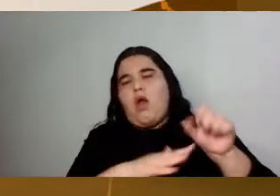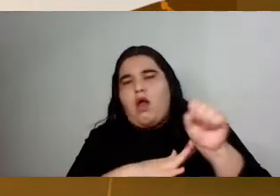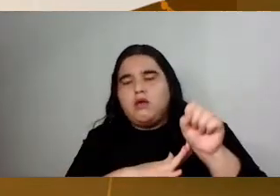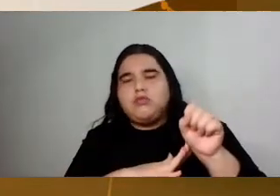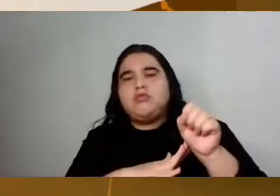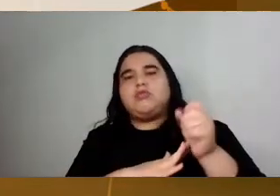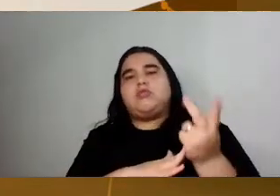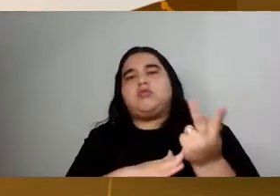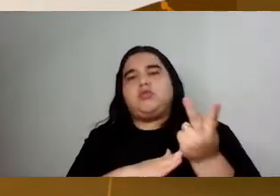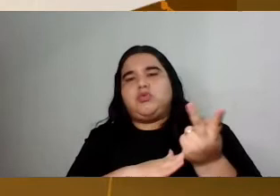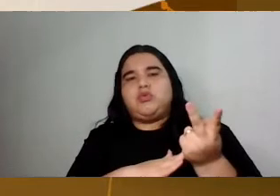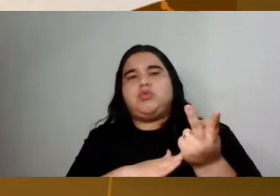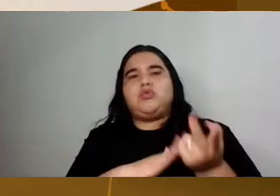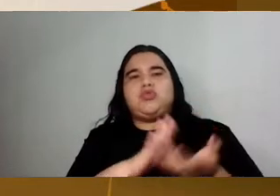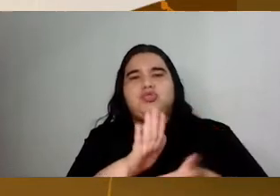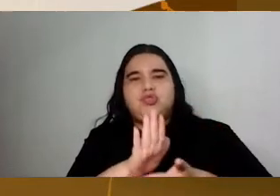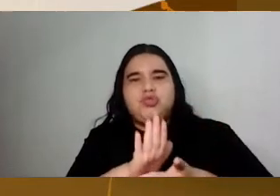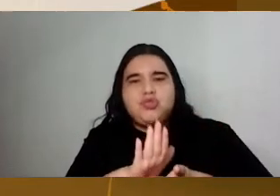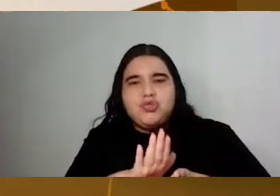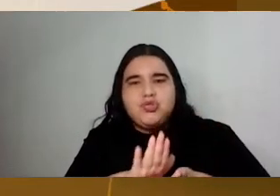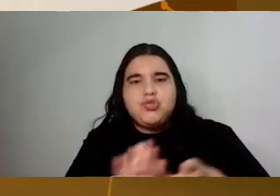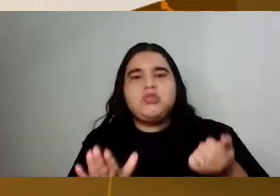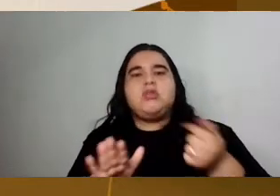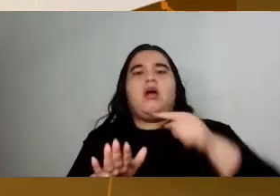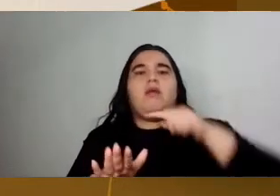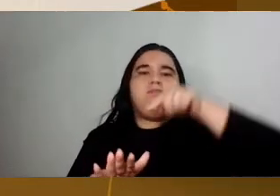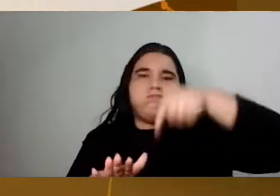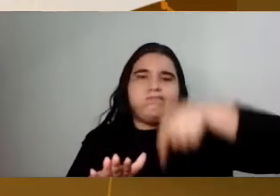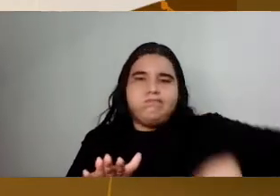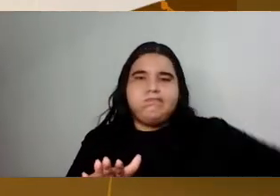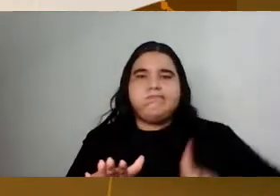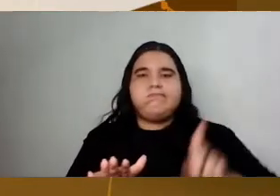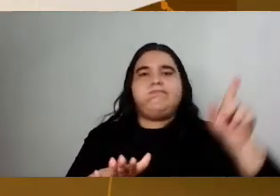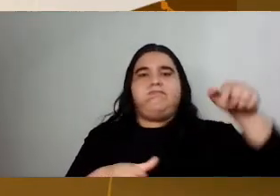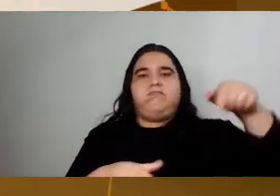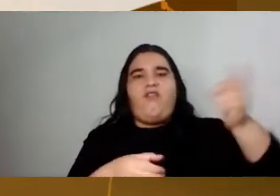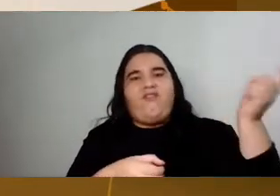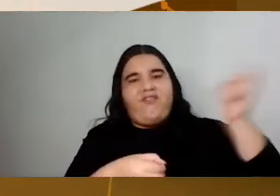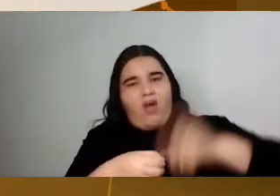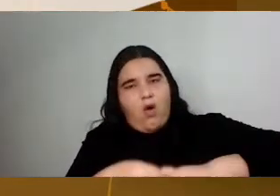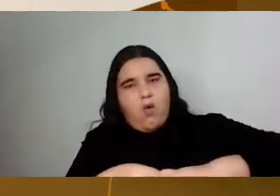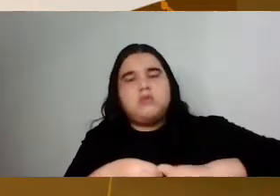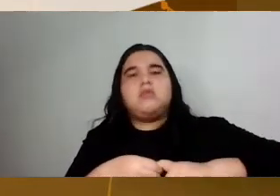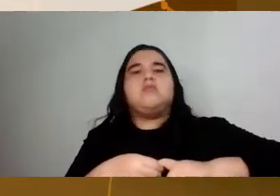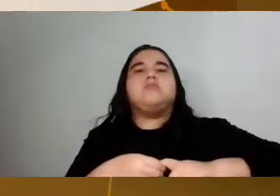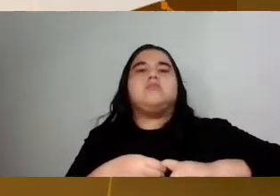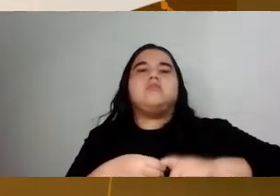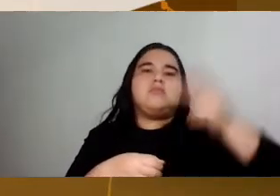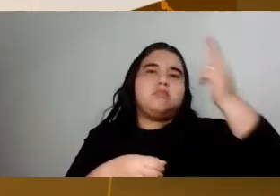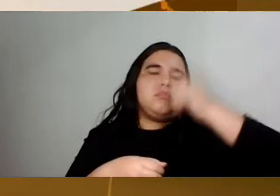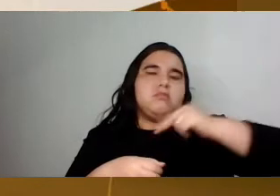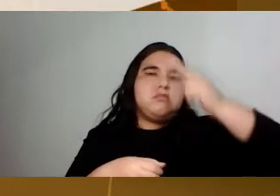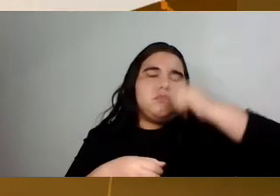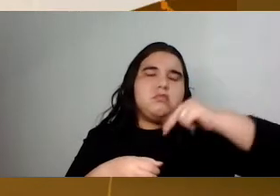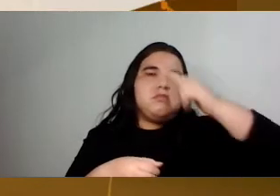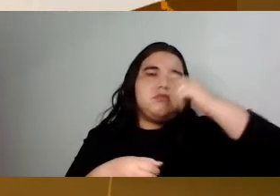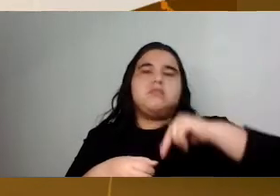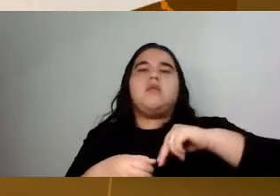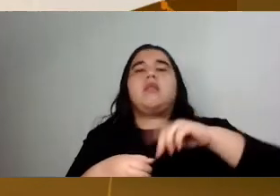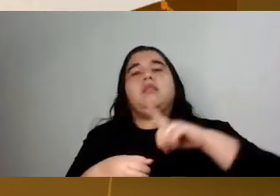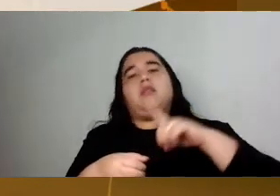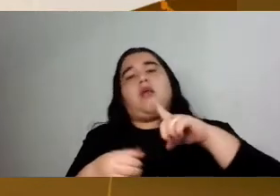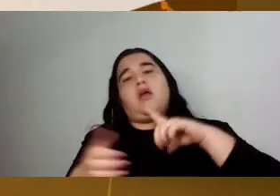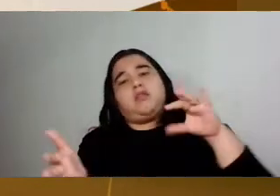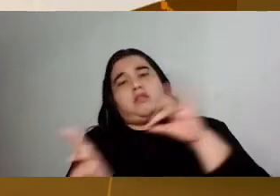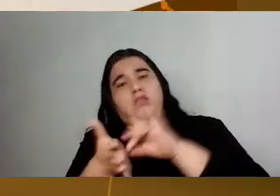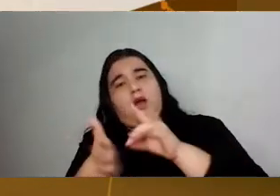pontos, tira da régua do equipamento, passa pela máquina e retorna. Ao retornar, a gente permanece a originalidade do transformador